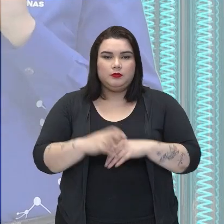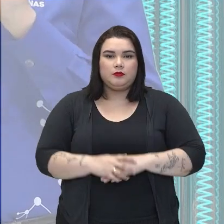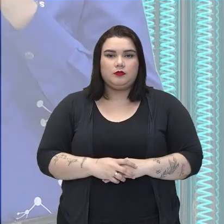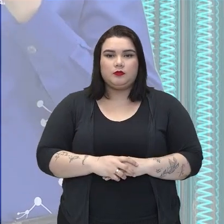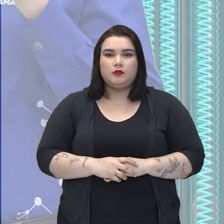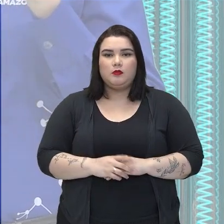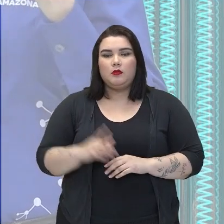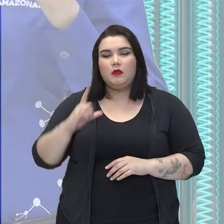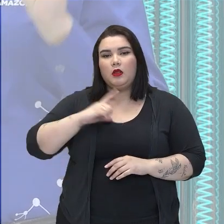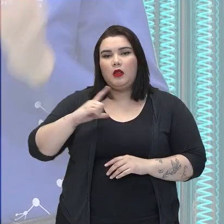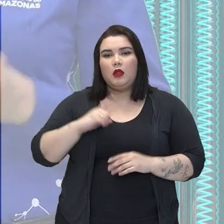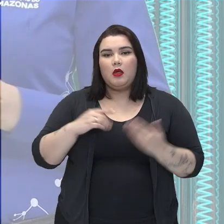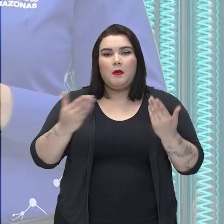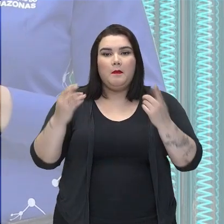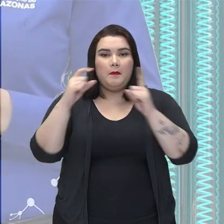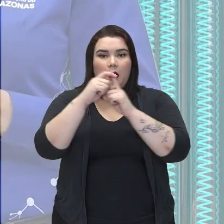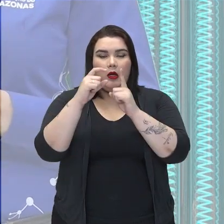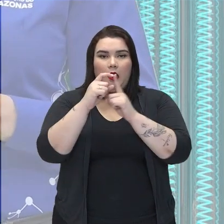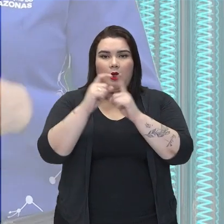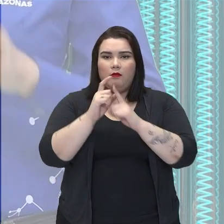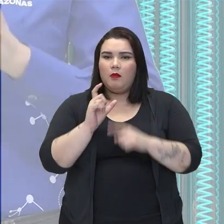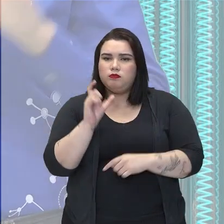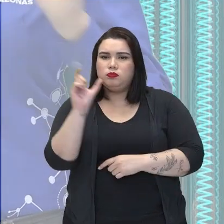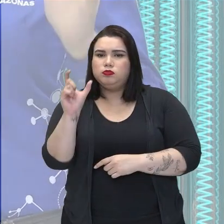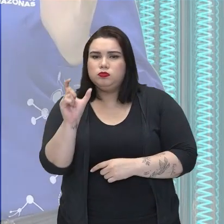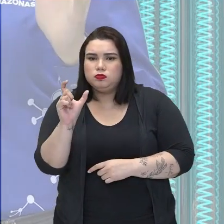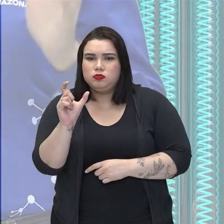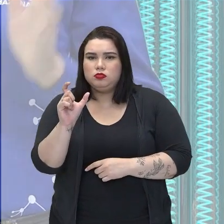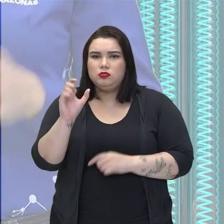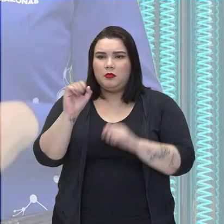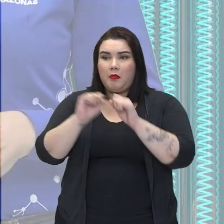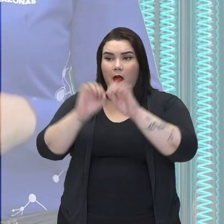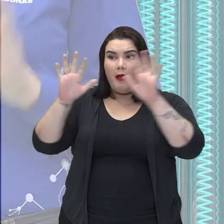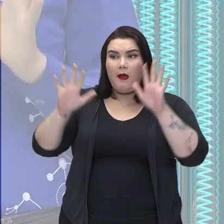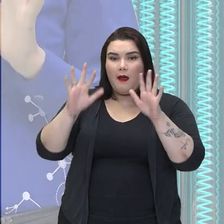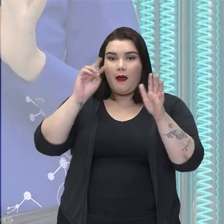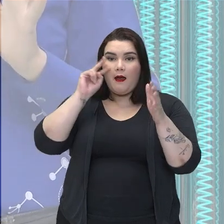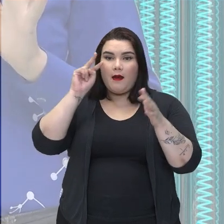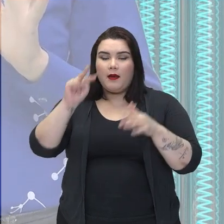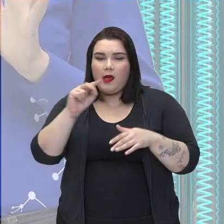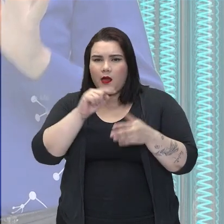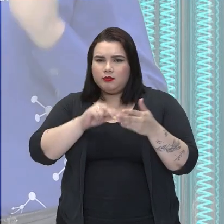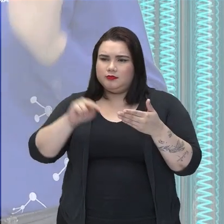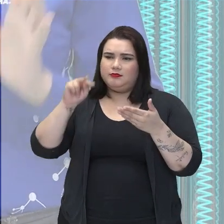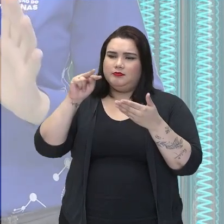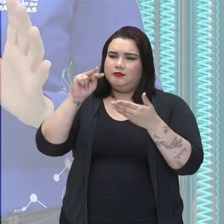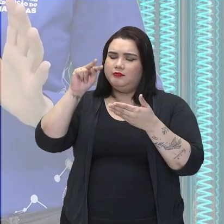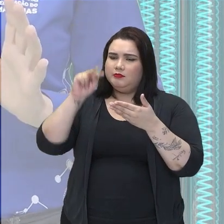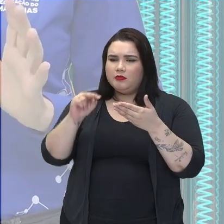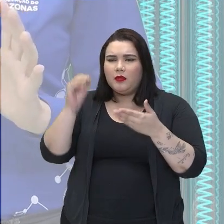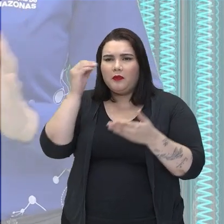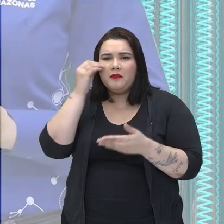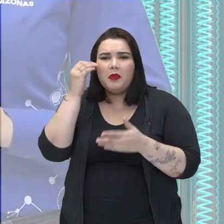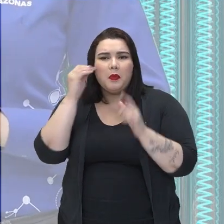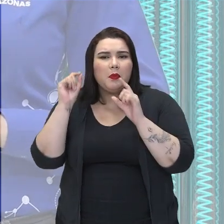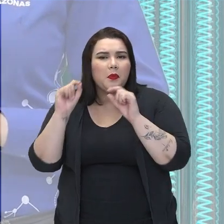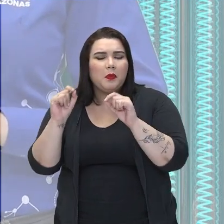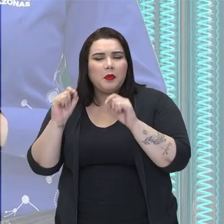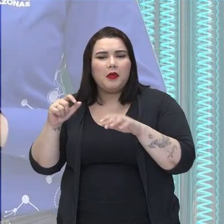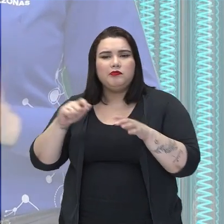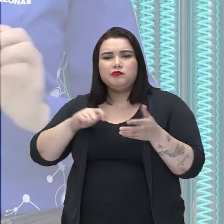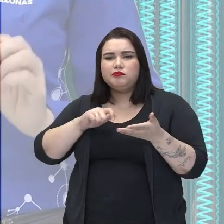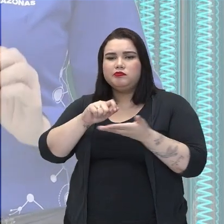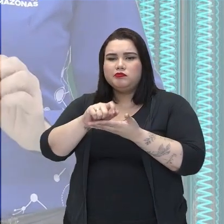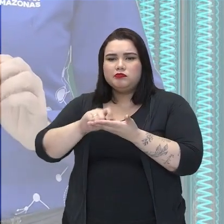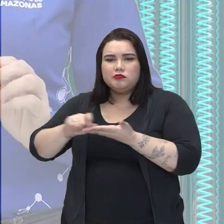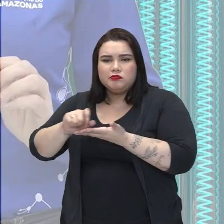colocam alguma palavra bem chamativa, né, ou bem escandalosa, e aí você clica, nossa, deixa eu ver o que é que ele está falando